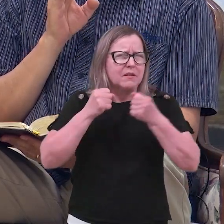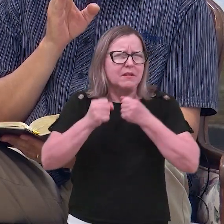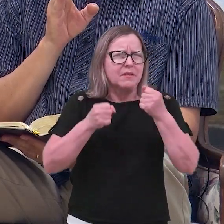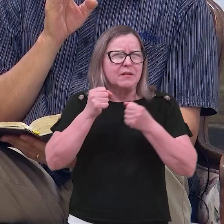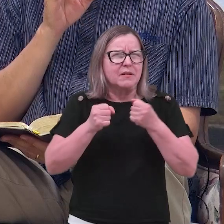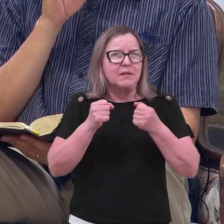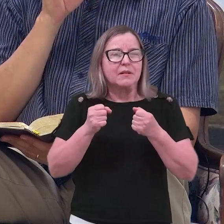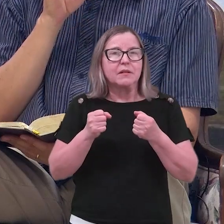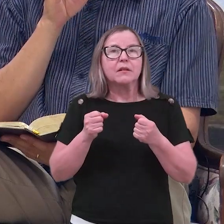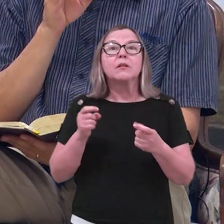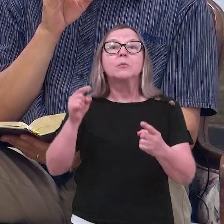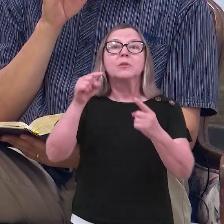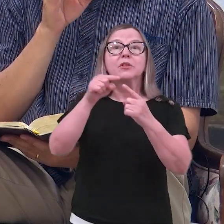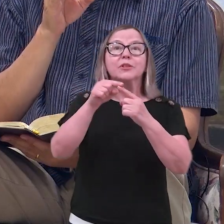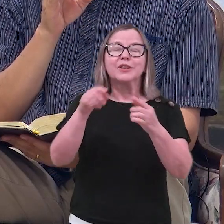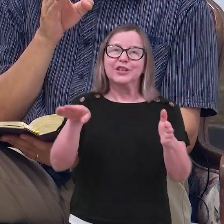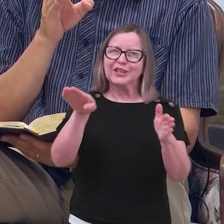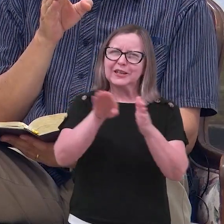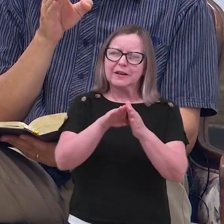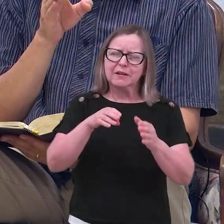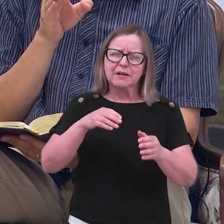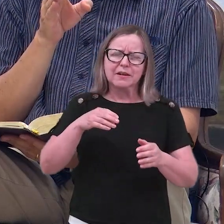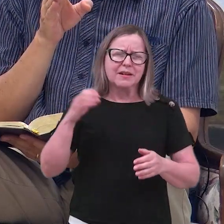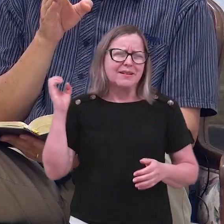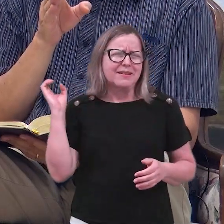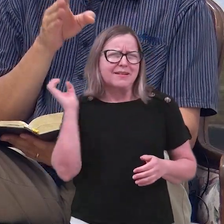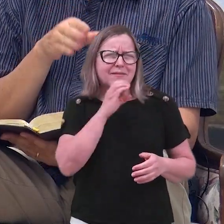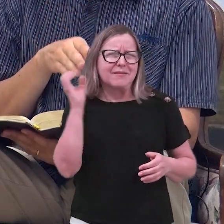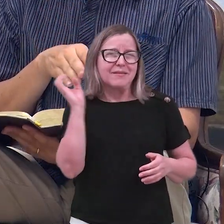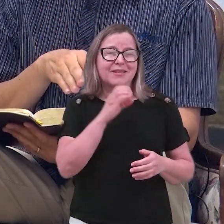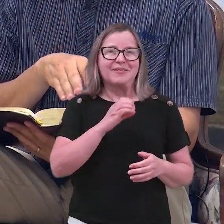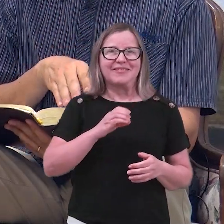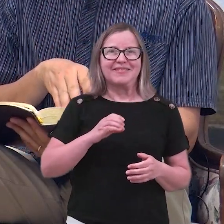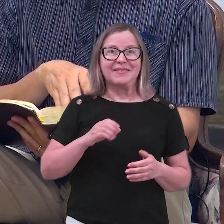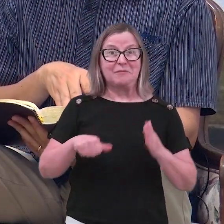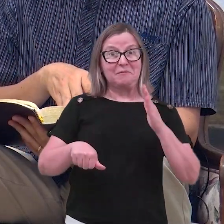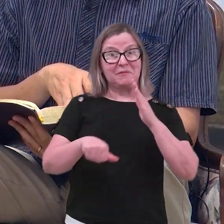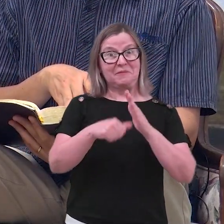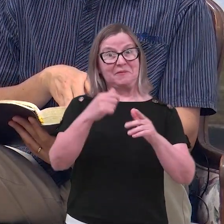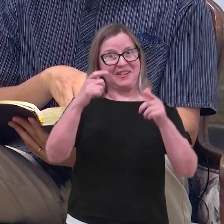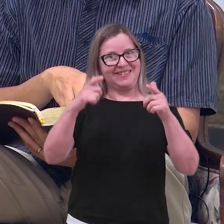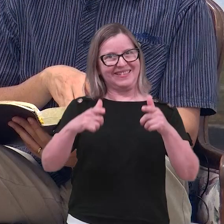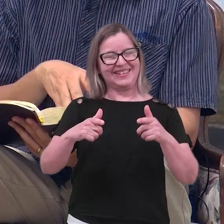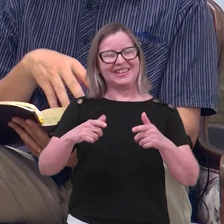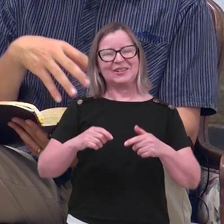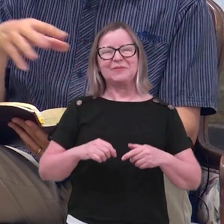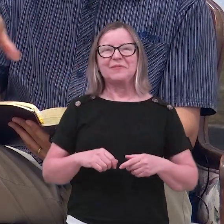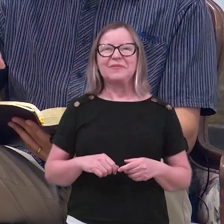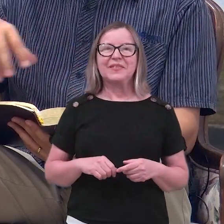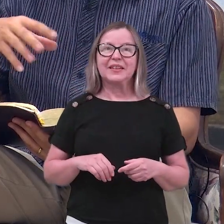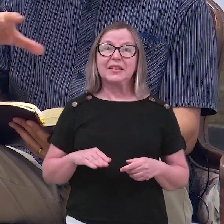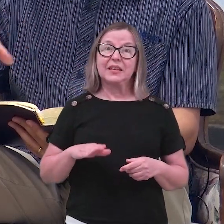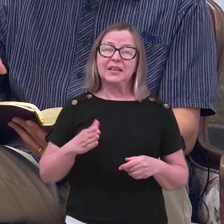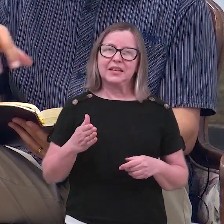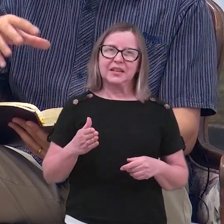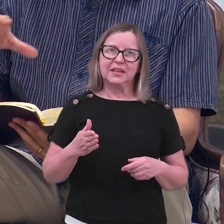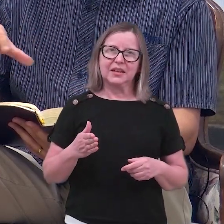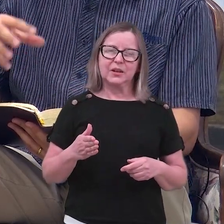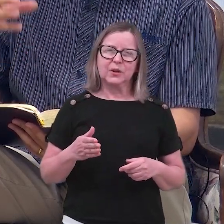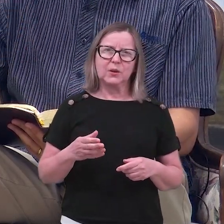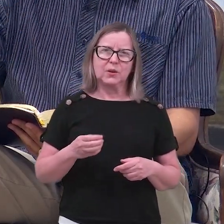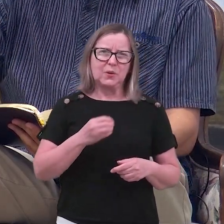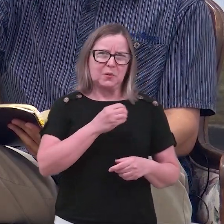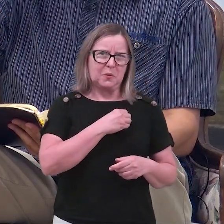com o objetivo de chegar o mais rápido possível naquele lugar, né? Então, o pecado que tenazmente